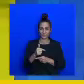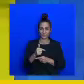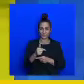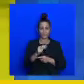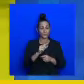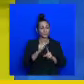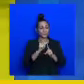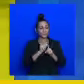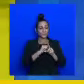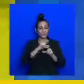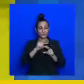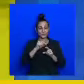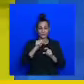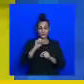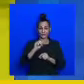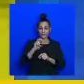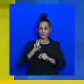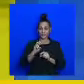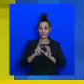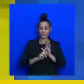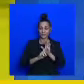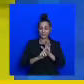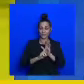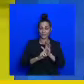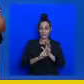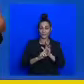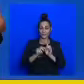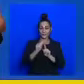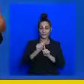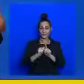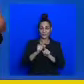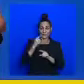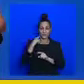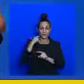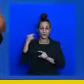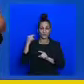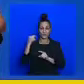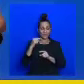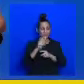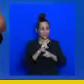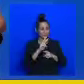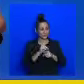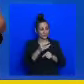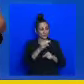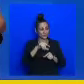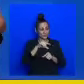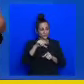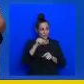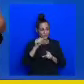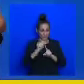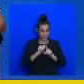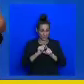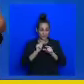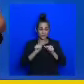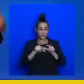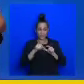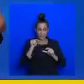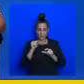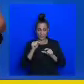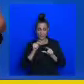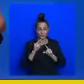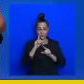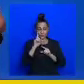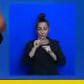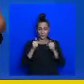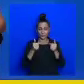27. E o mês sorteado, 05, mês de maio. Senhoras auditoras, confirma os números sorteados e o mês sorteado